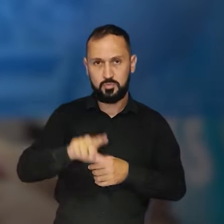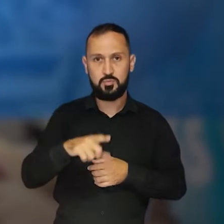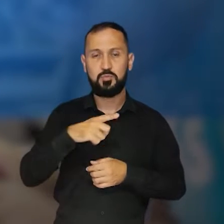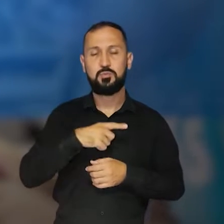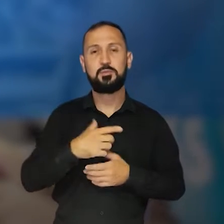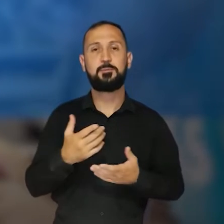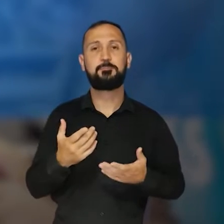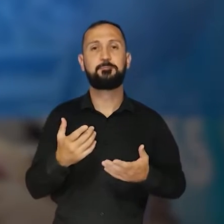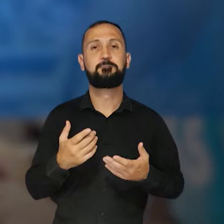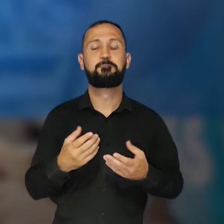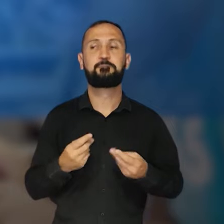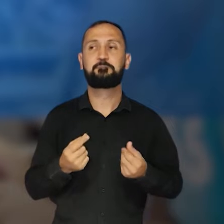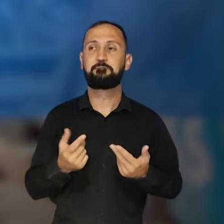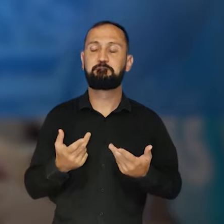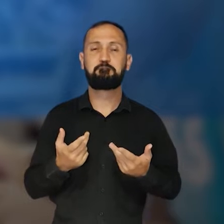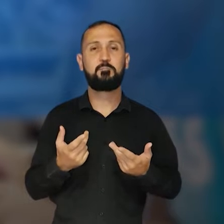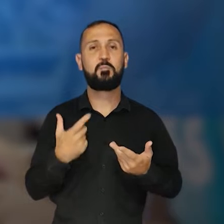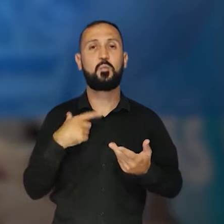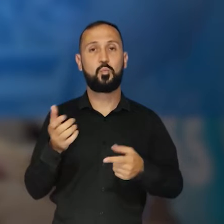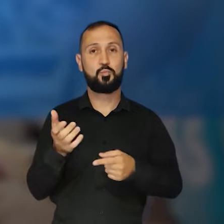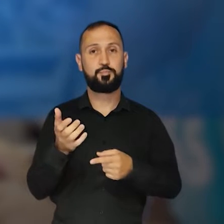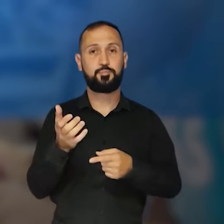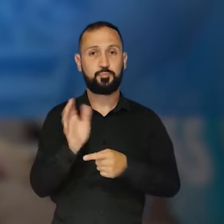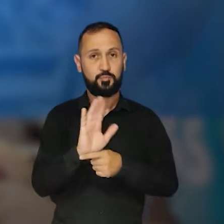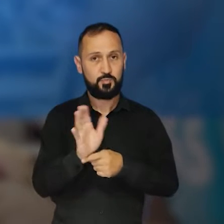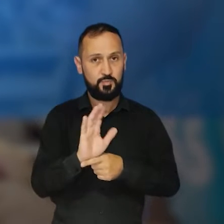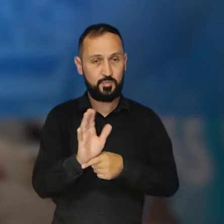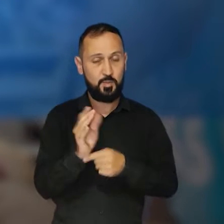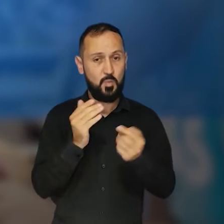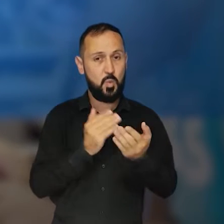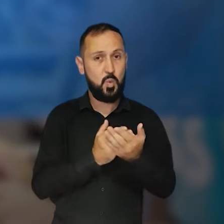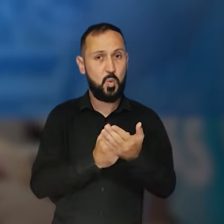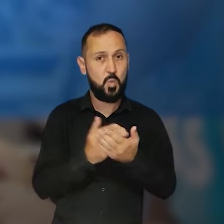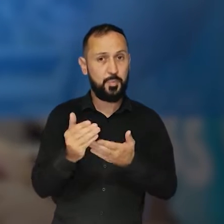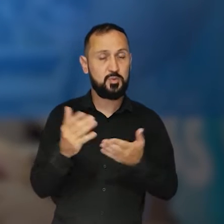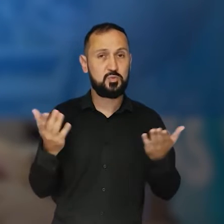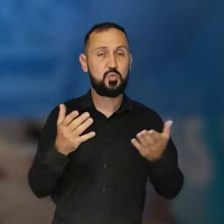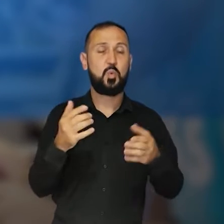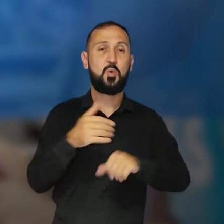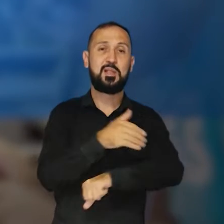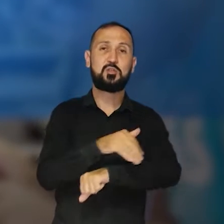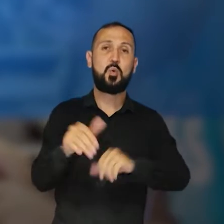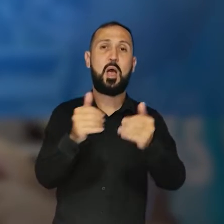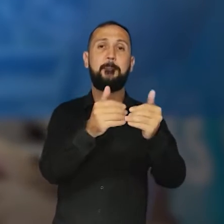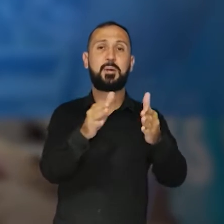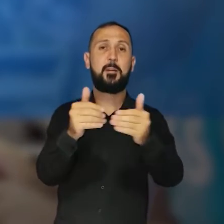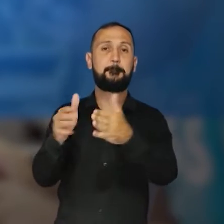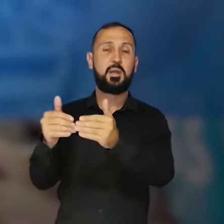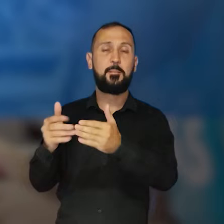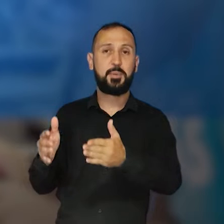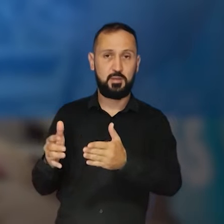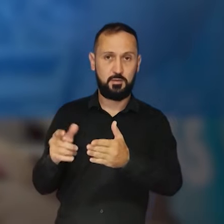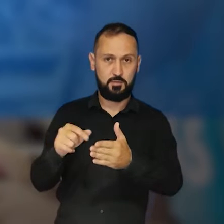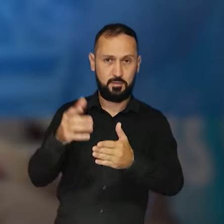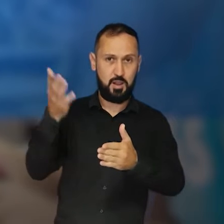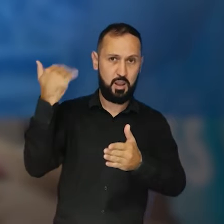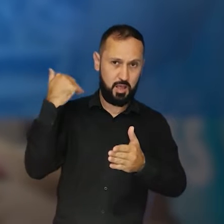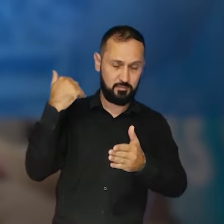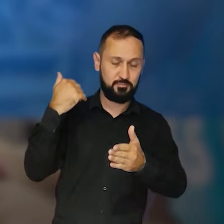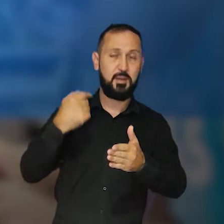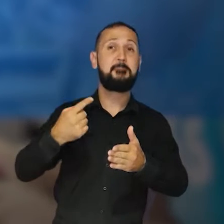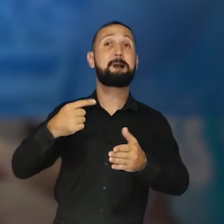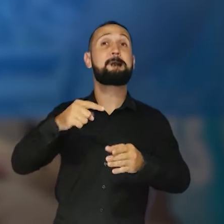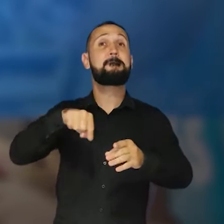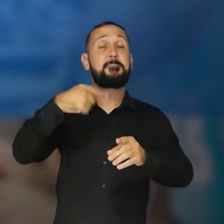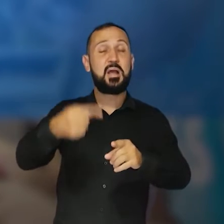Mato Grosso do Sul, os cinemas começam, os cinemas de rua, começam a fechar